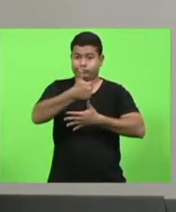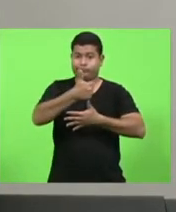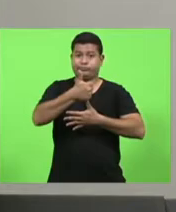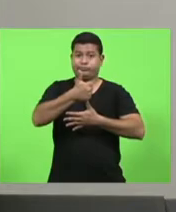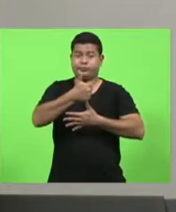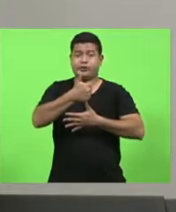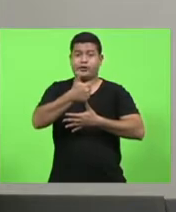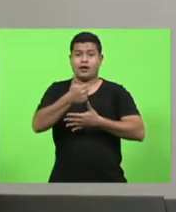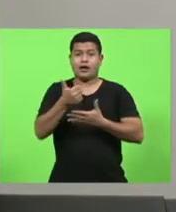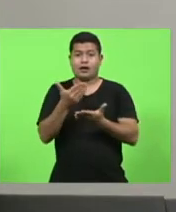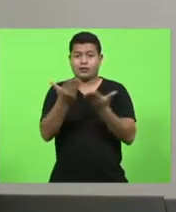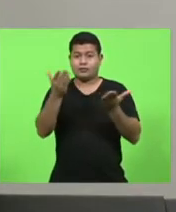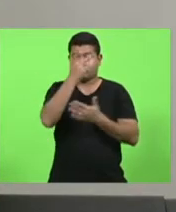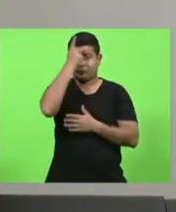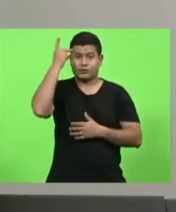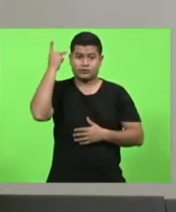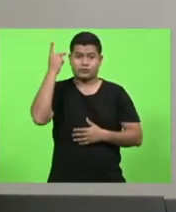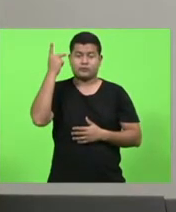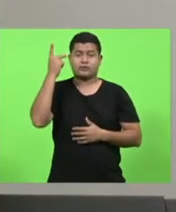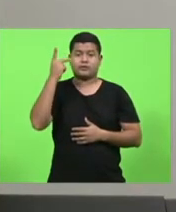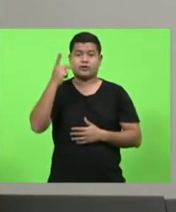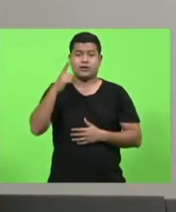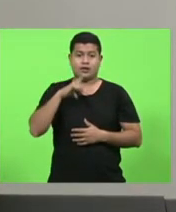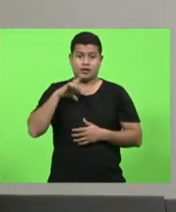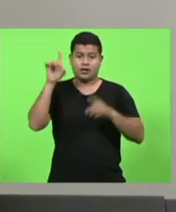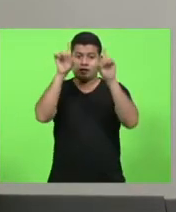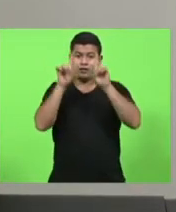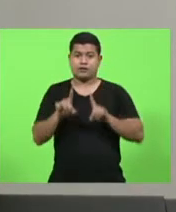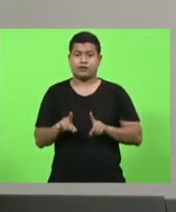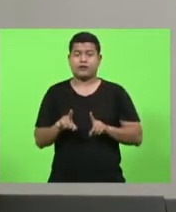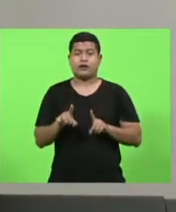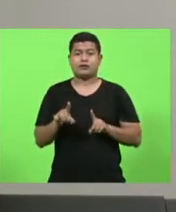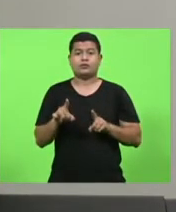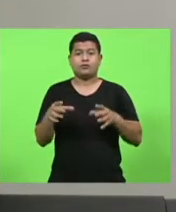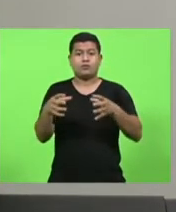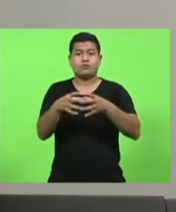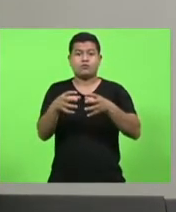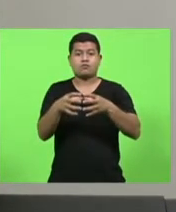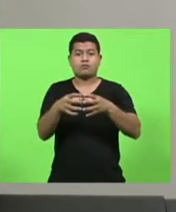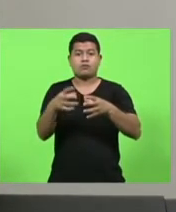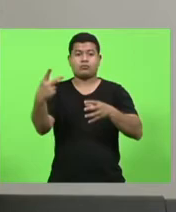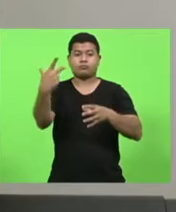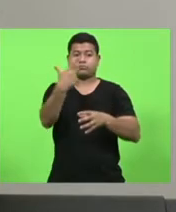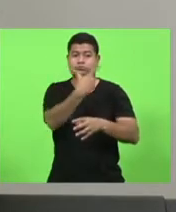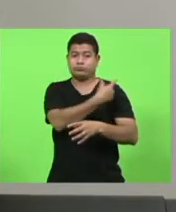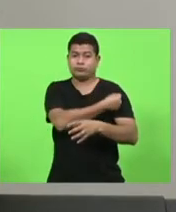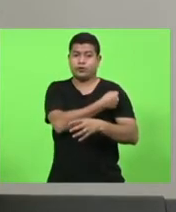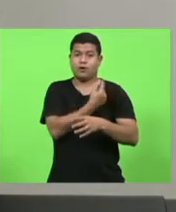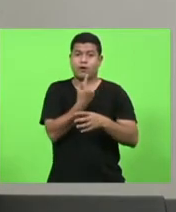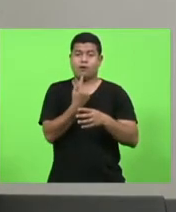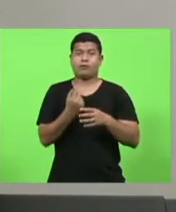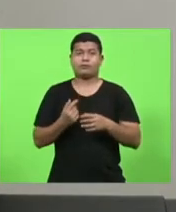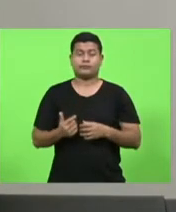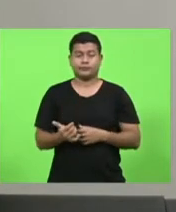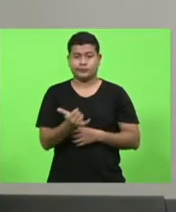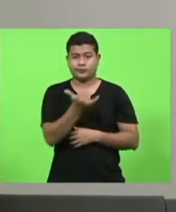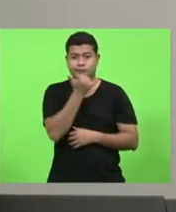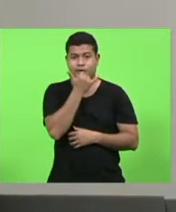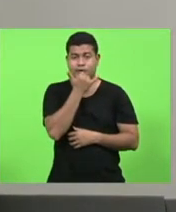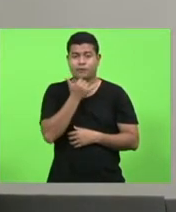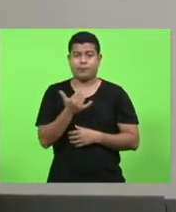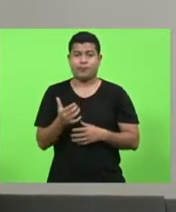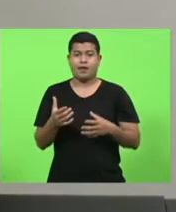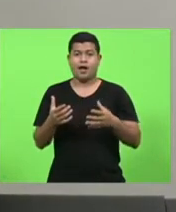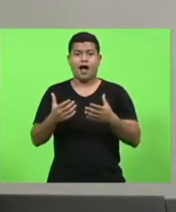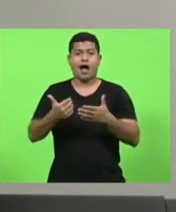das pessoas com deficiência no grupo de imunização contra... Desculpa. A prioridade para as